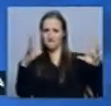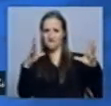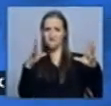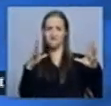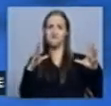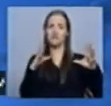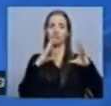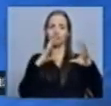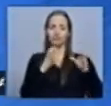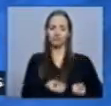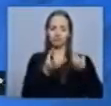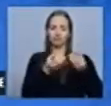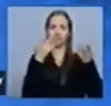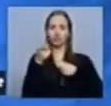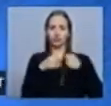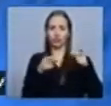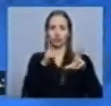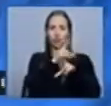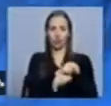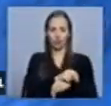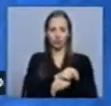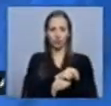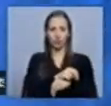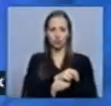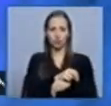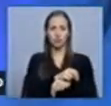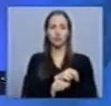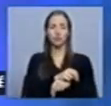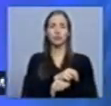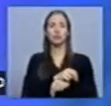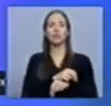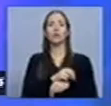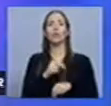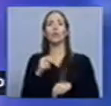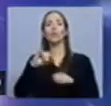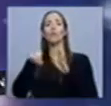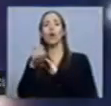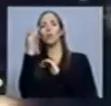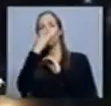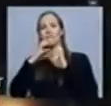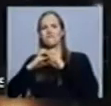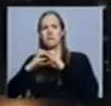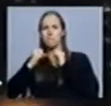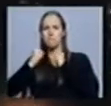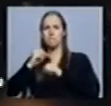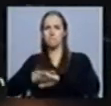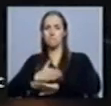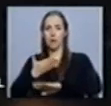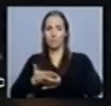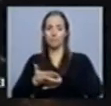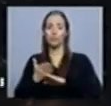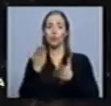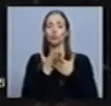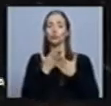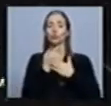novas estrelas, muito mais maciço é também o buraco negro. Ou seja, o que diz um dos estudos